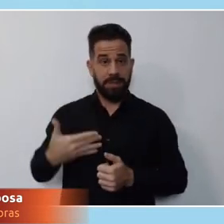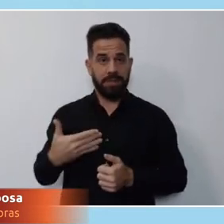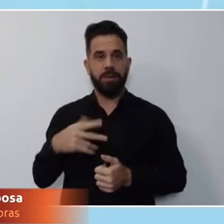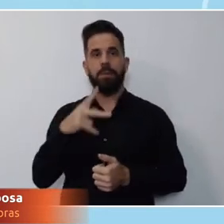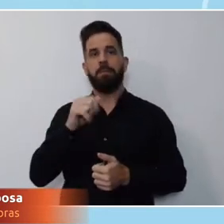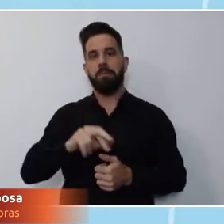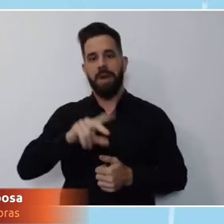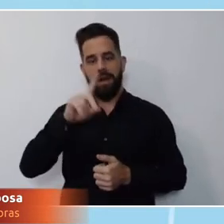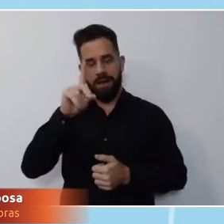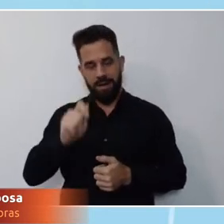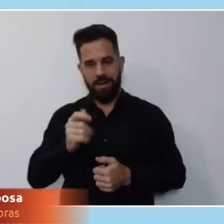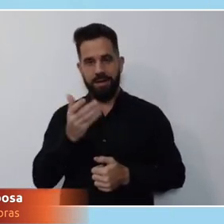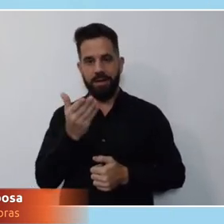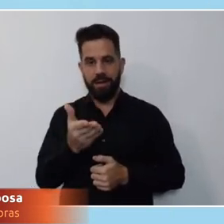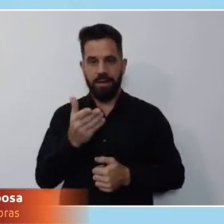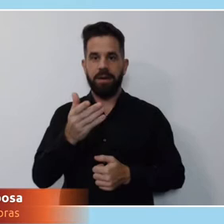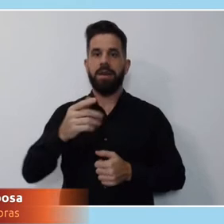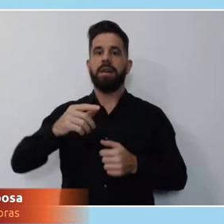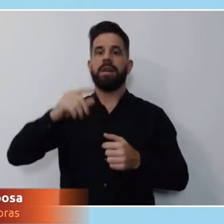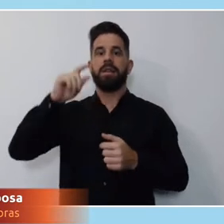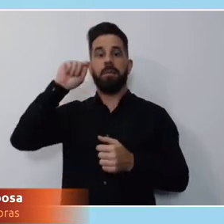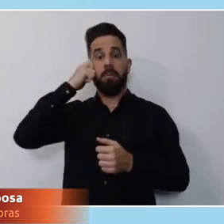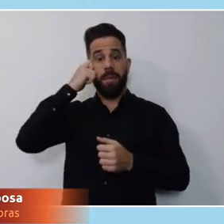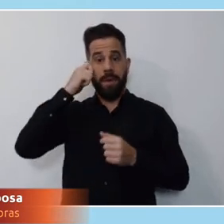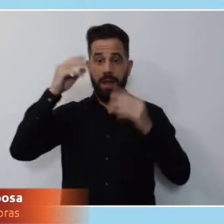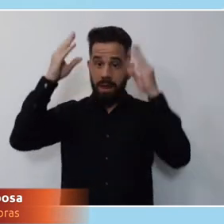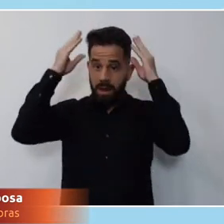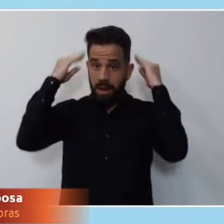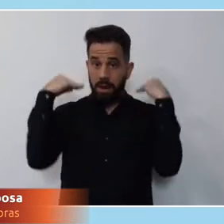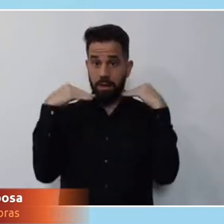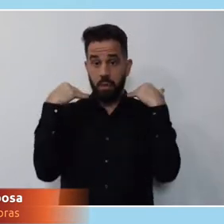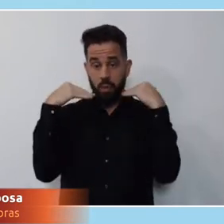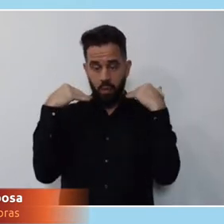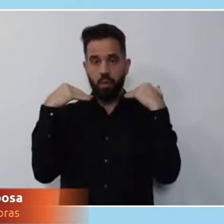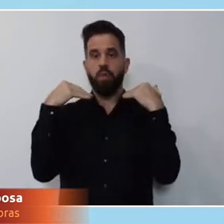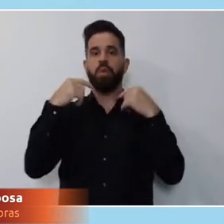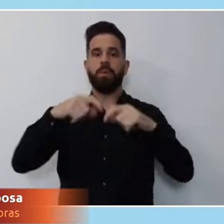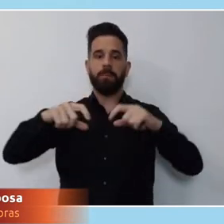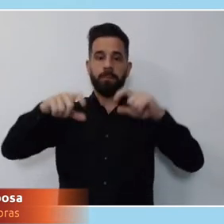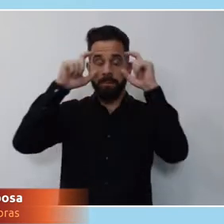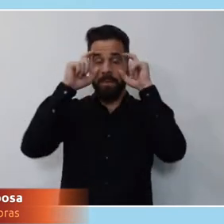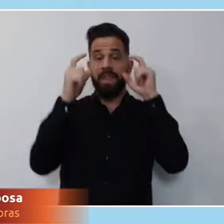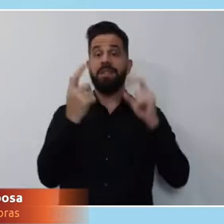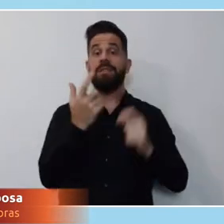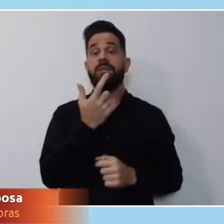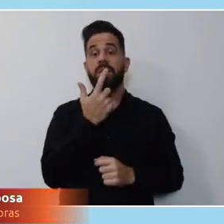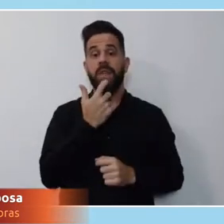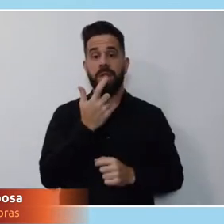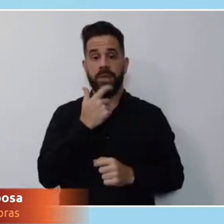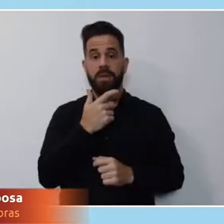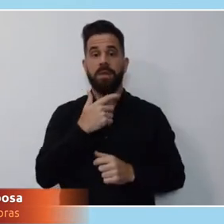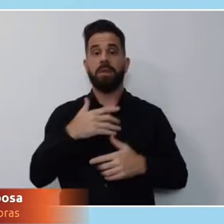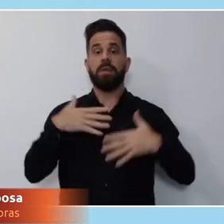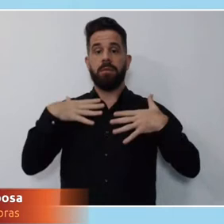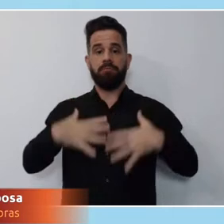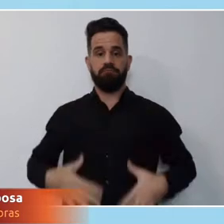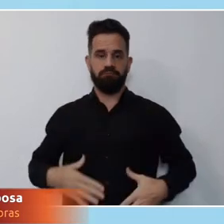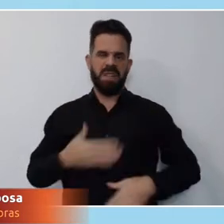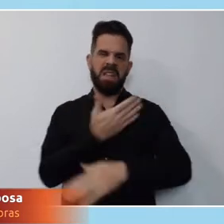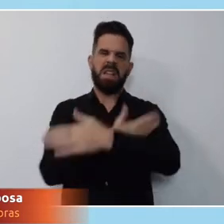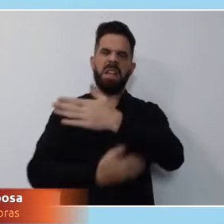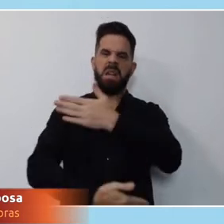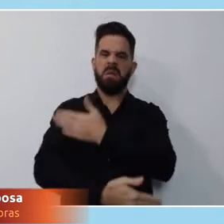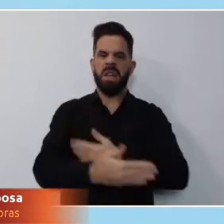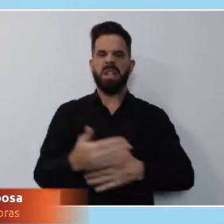cabelos pretos curtos, eu uso óculos, meu óculos é vermelho, né? Eu estou com uma blusa, uma camiseta simples